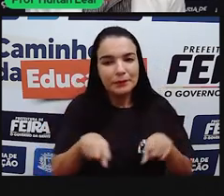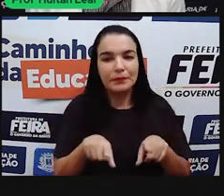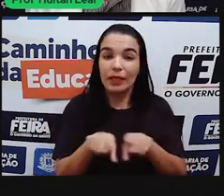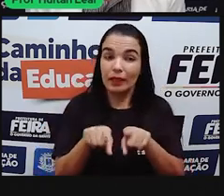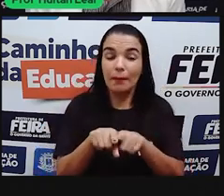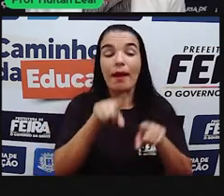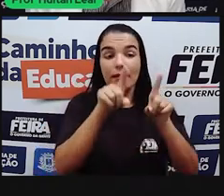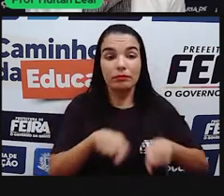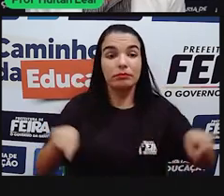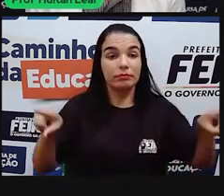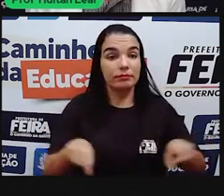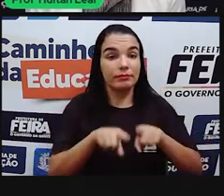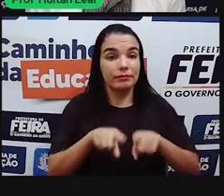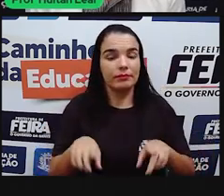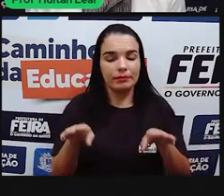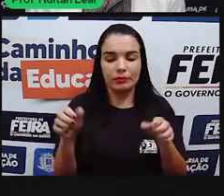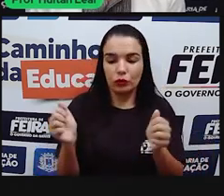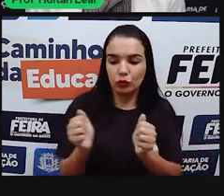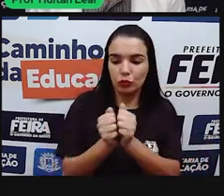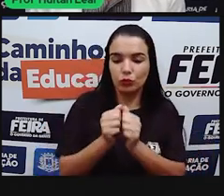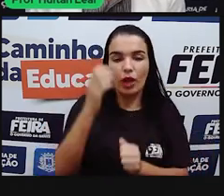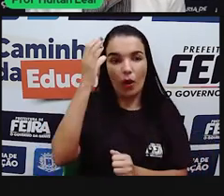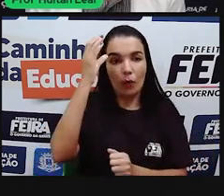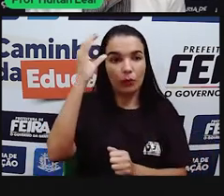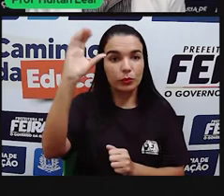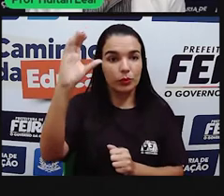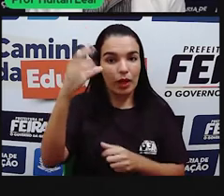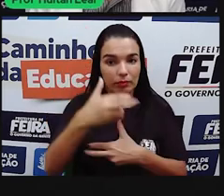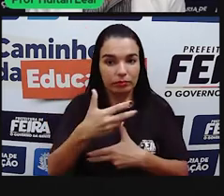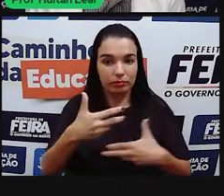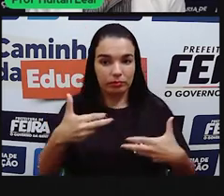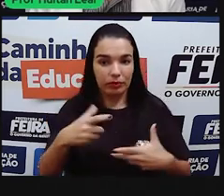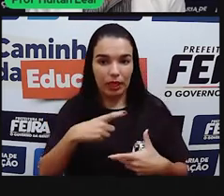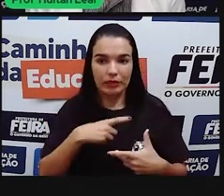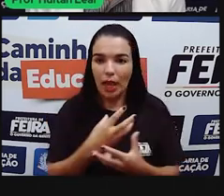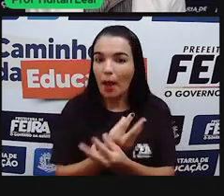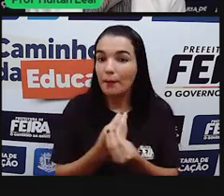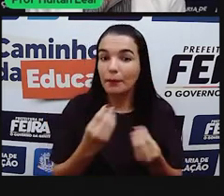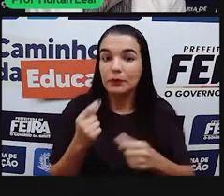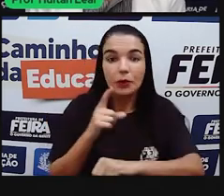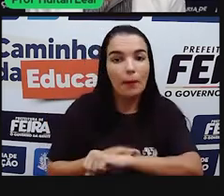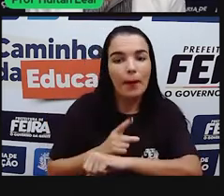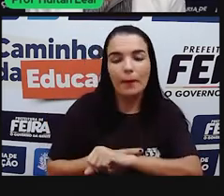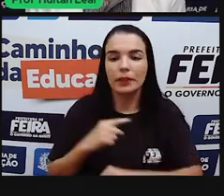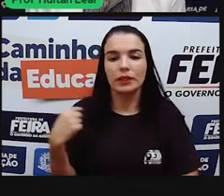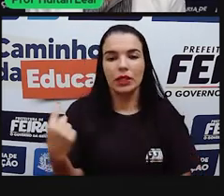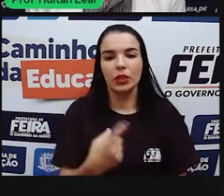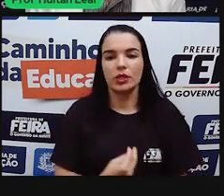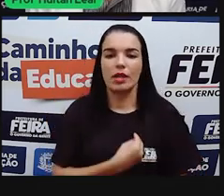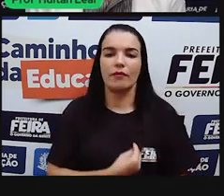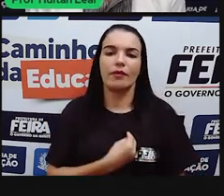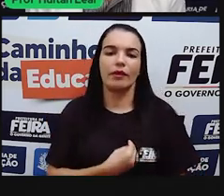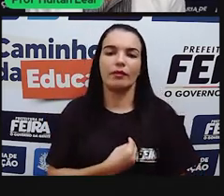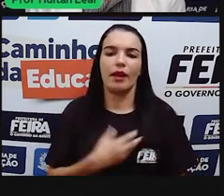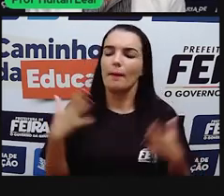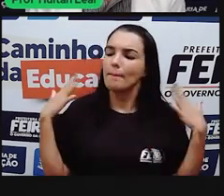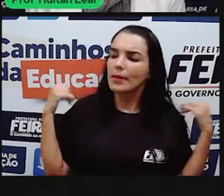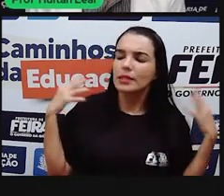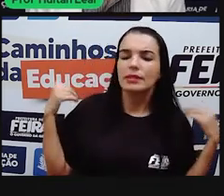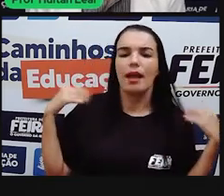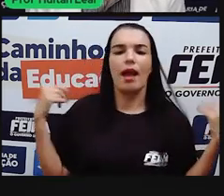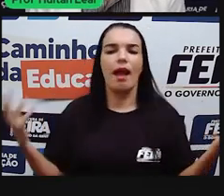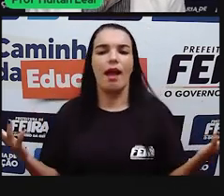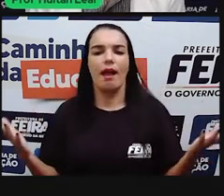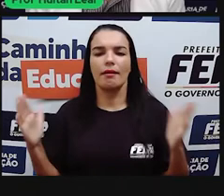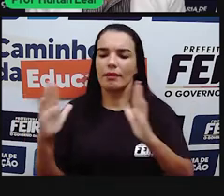um elemento cultural, ela está em todos os momentos da nossa vida, não é? No lazer, em casa, quando